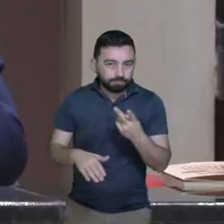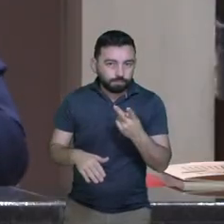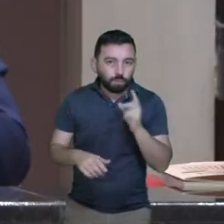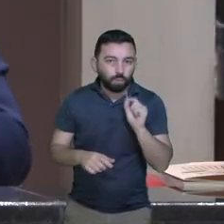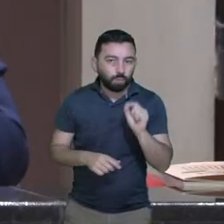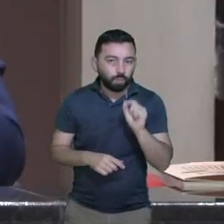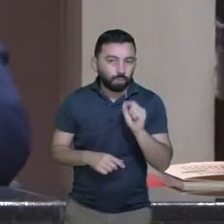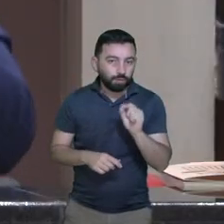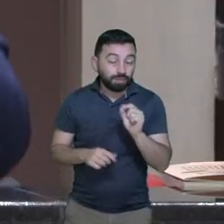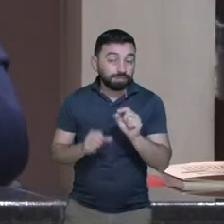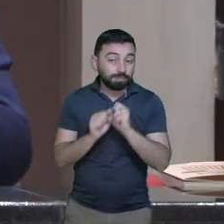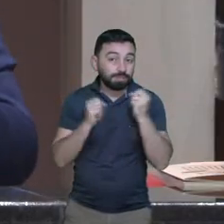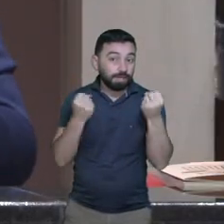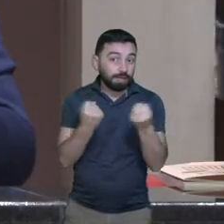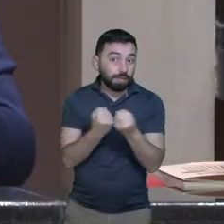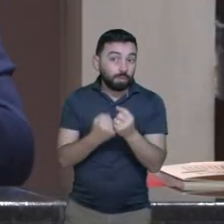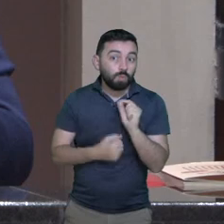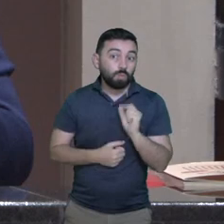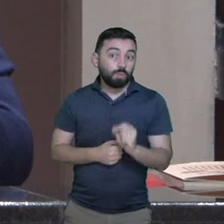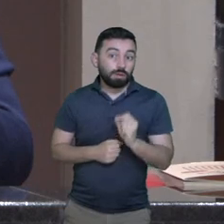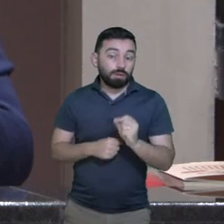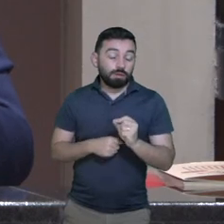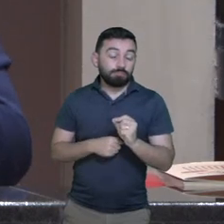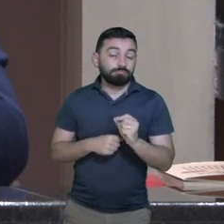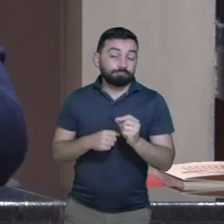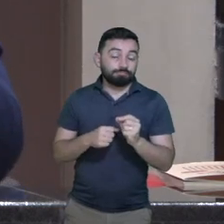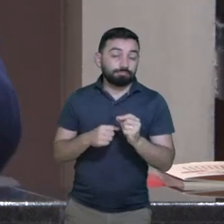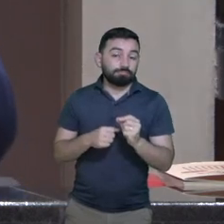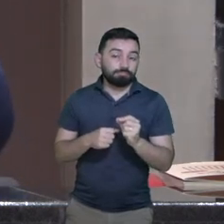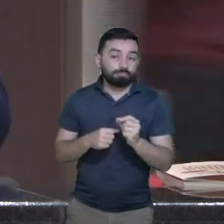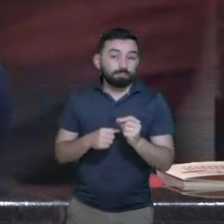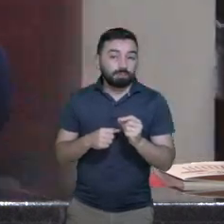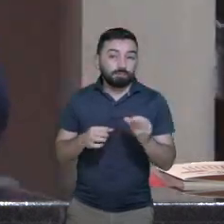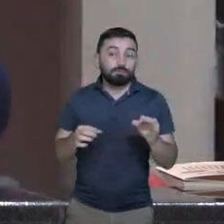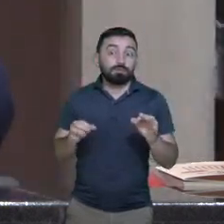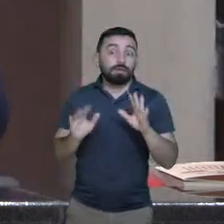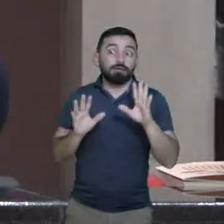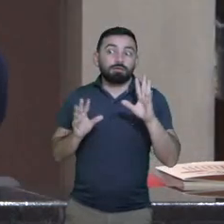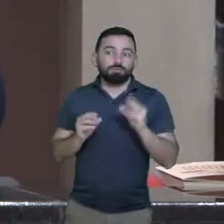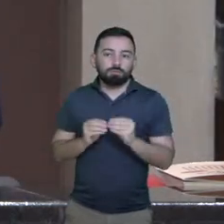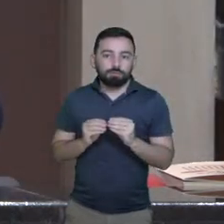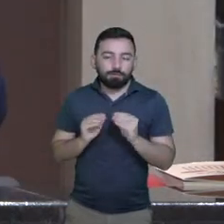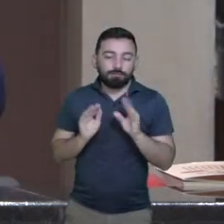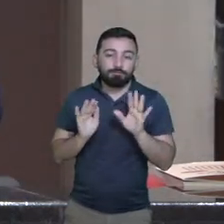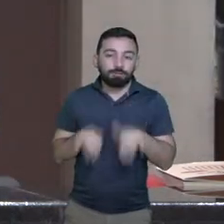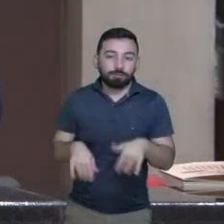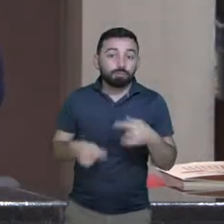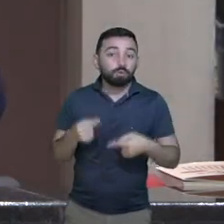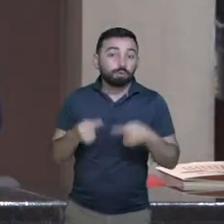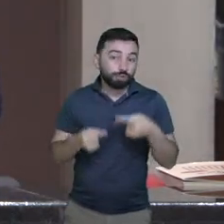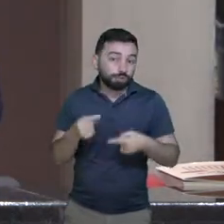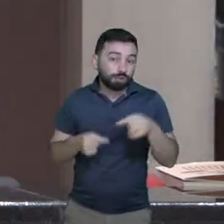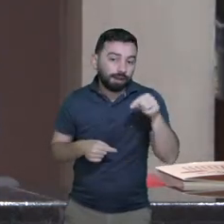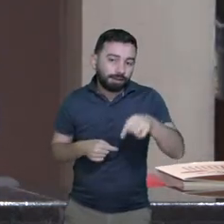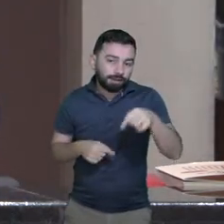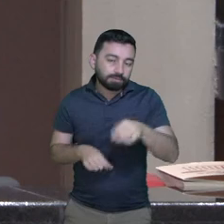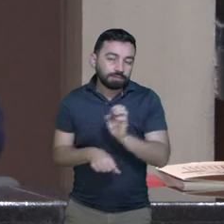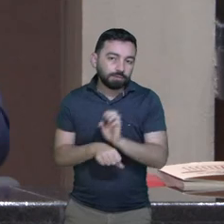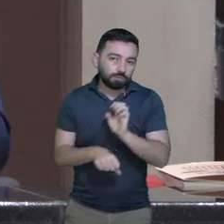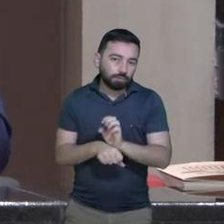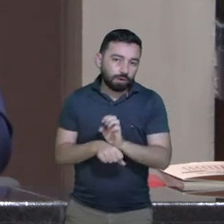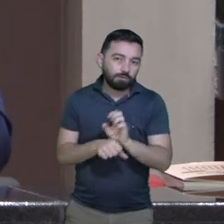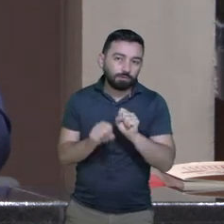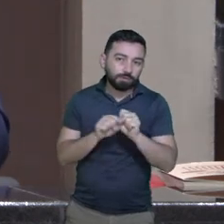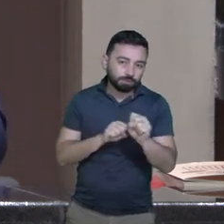sai Esse seminário com o que que sai Esse seminário que que a gente quer desta política estadual de